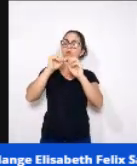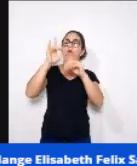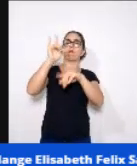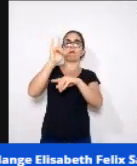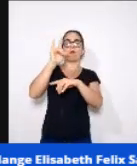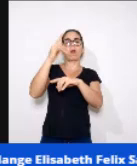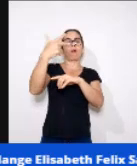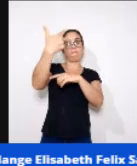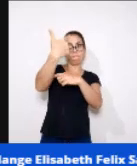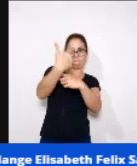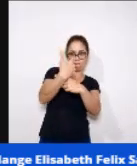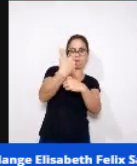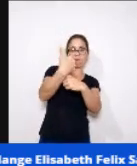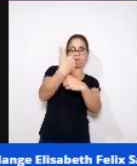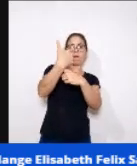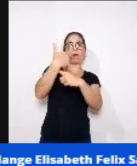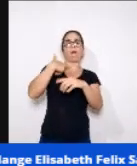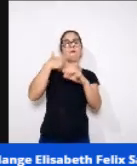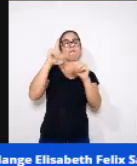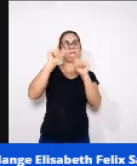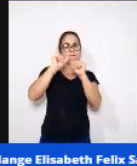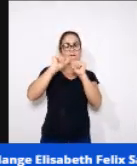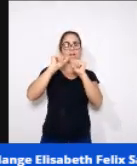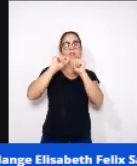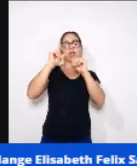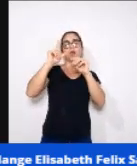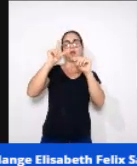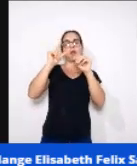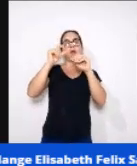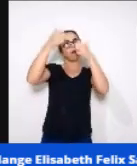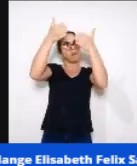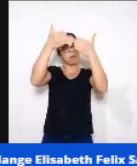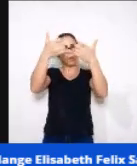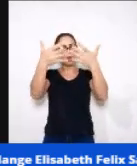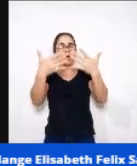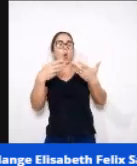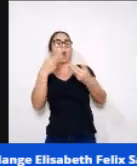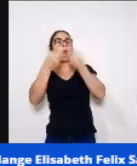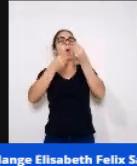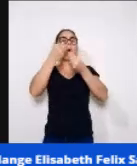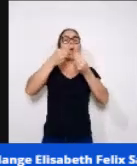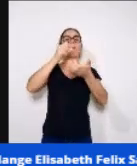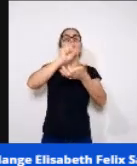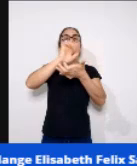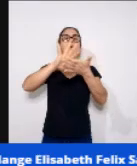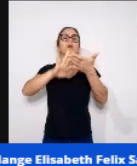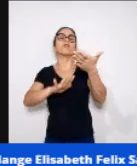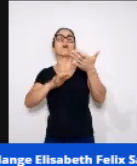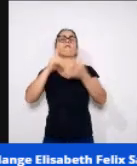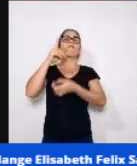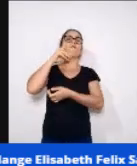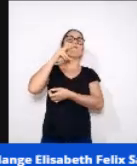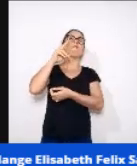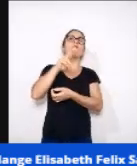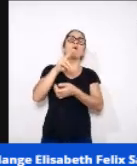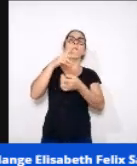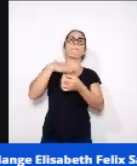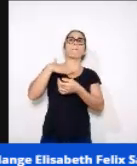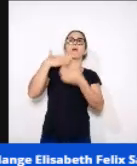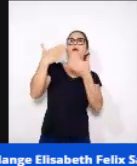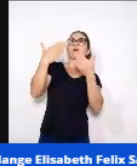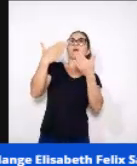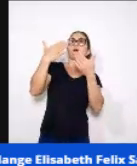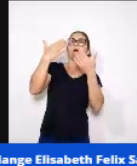tempo em que eu mostro o desenvolvimento dessa atividade, ele também vai ouvindo a minha fala e vai vendo como que eu pensei para fazer